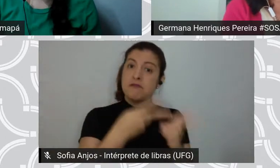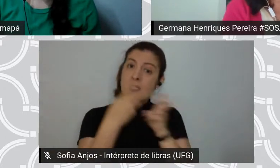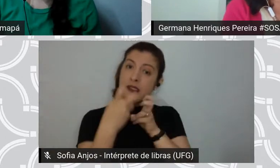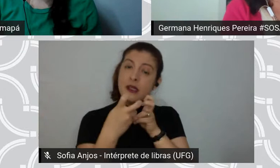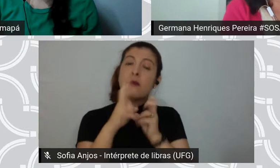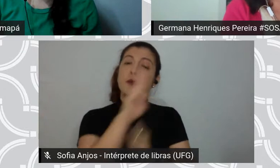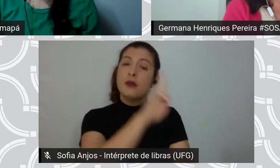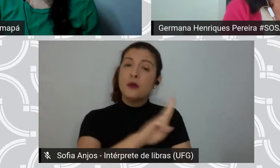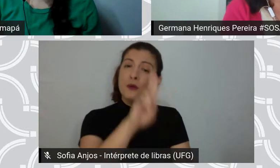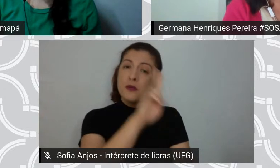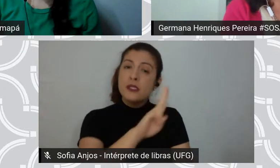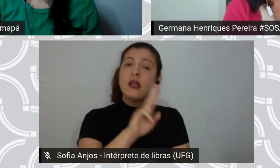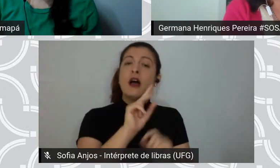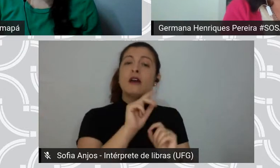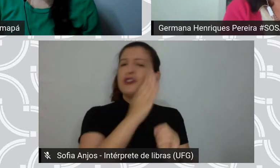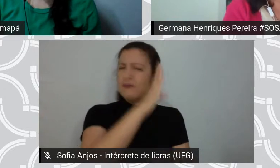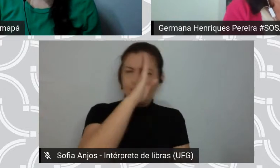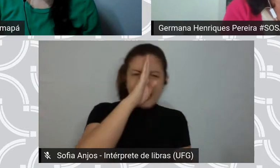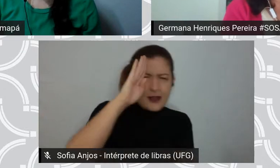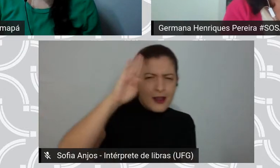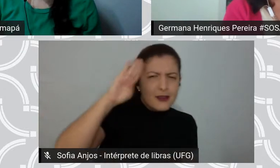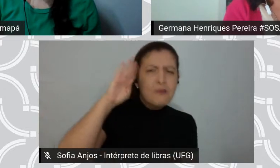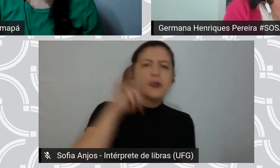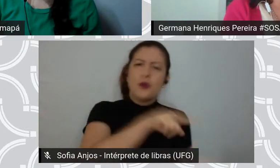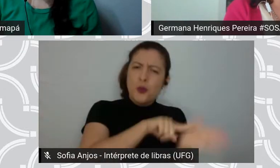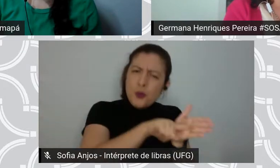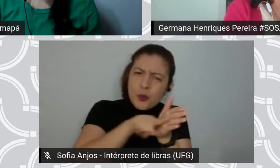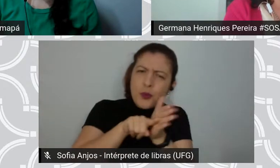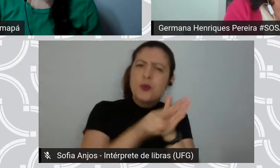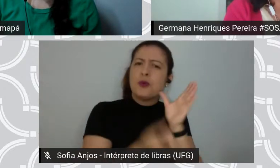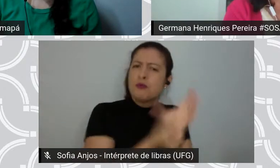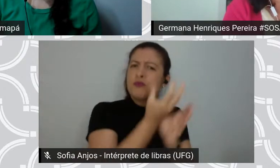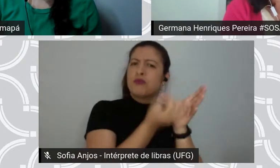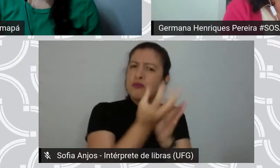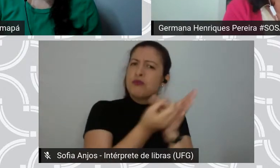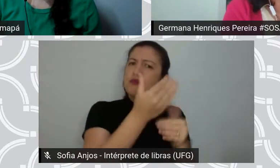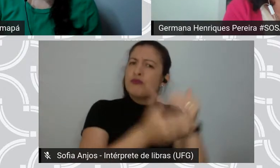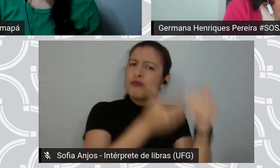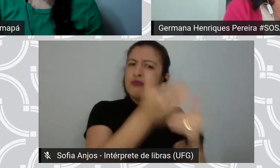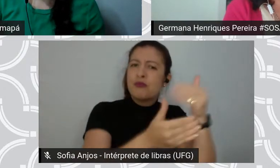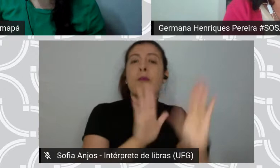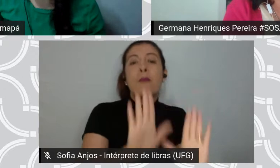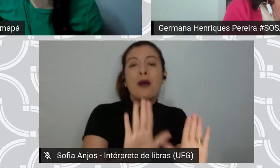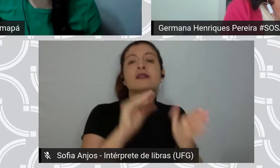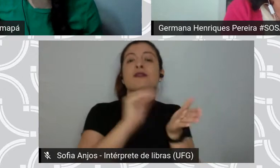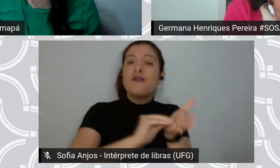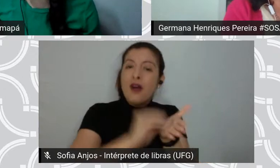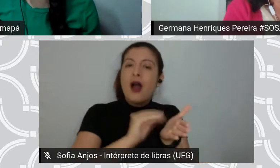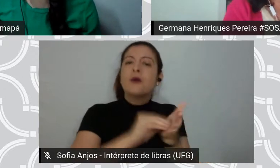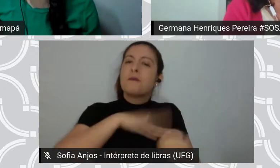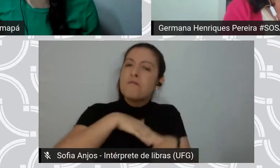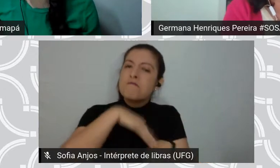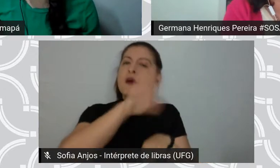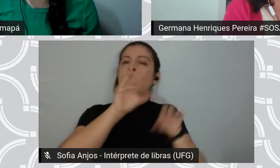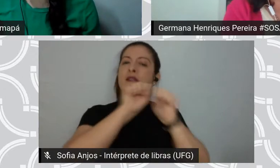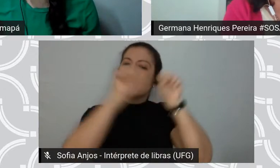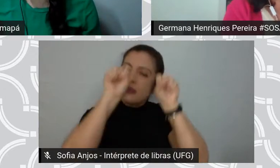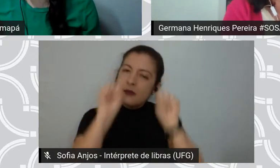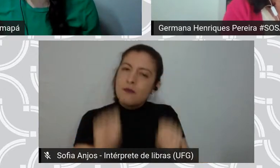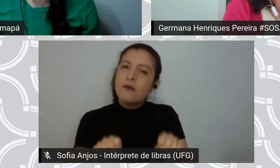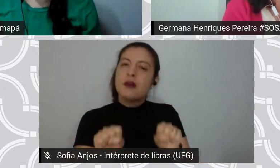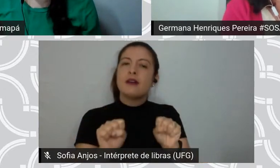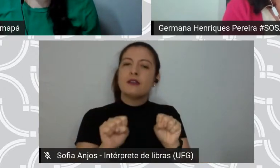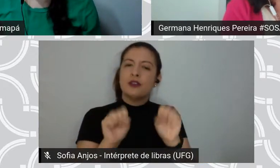forçoso admitir que ainda carecemos de um estudo mais sistemático e aprofundado das histórias e historiografias da tradução por